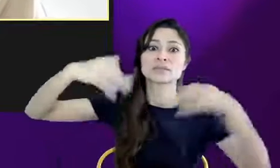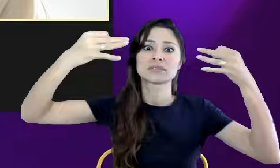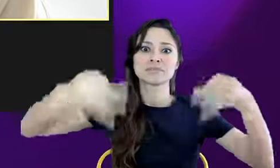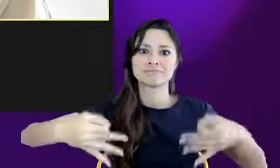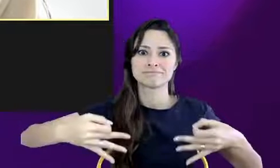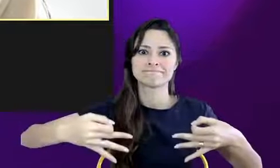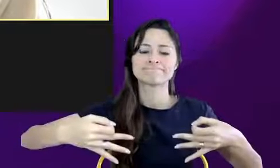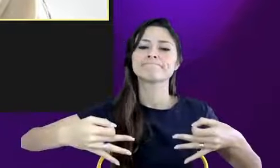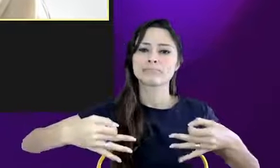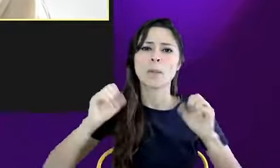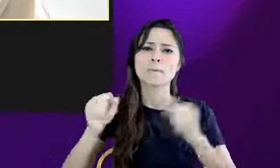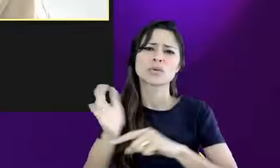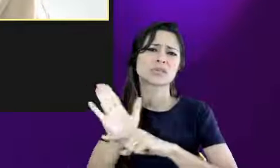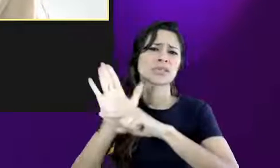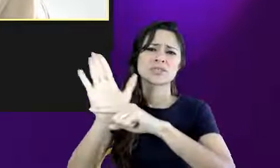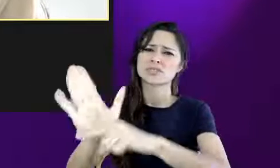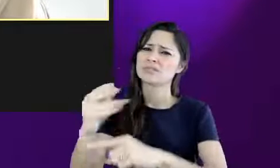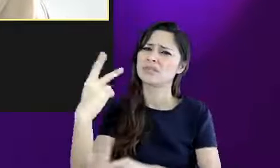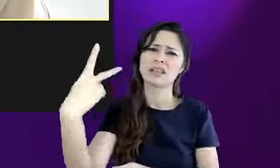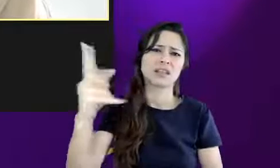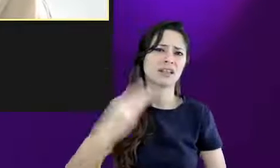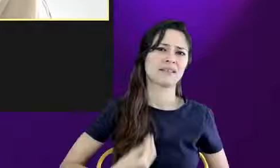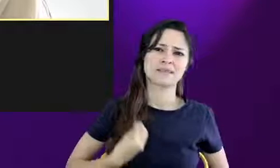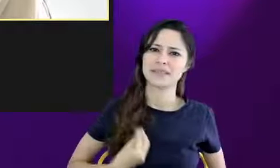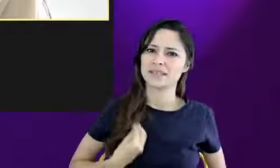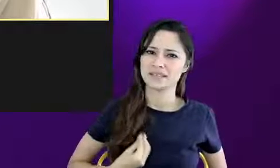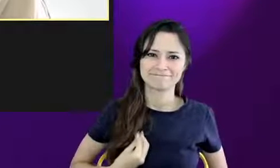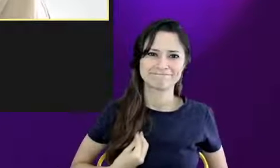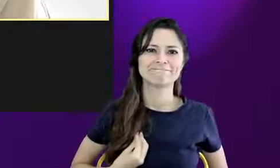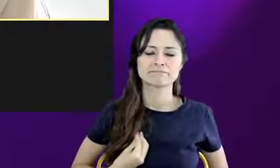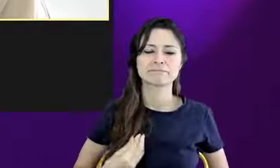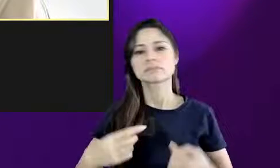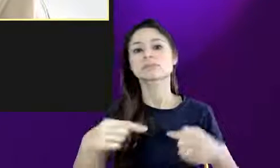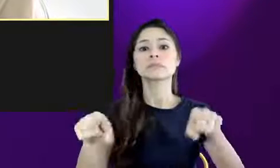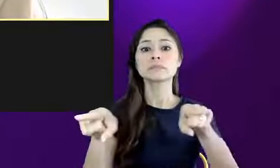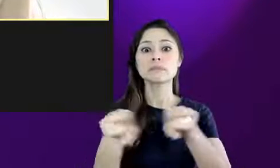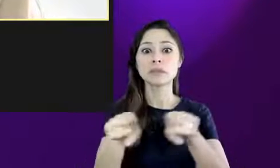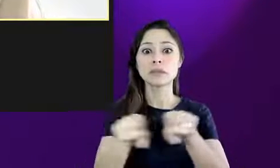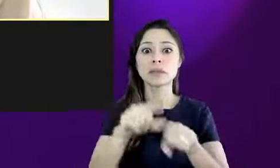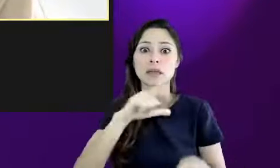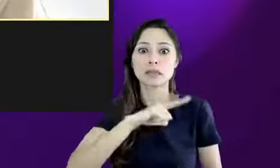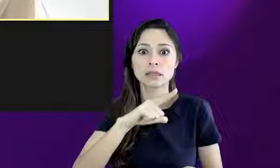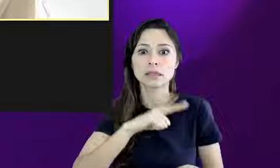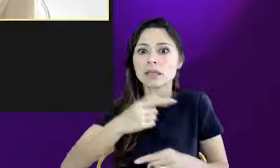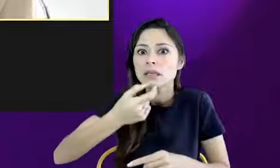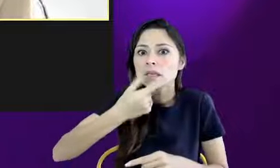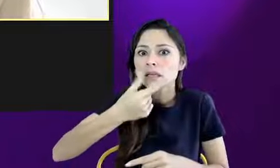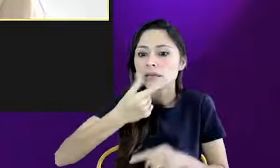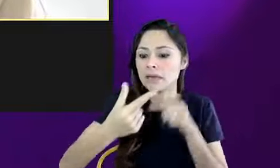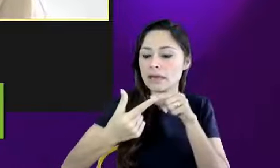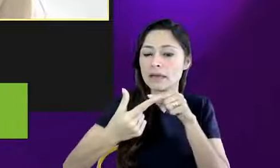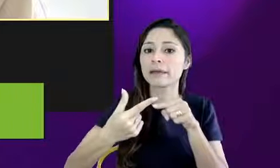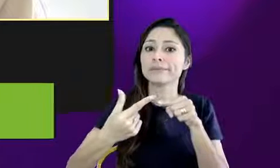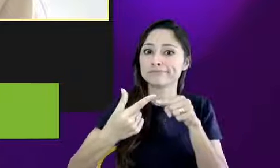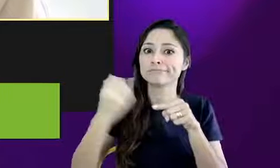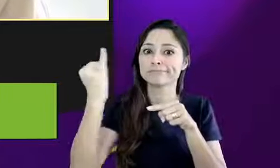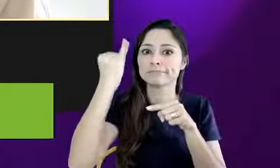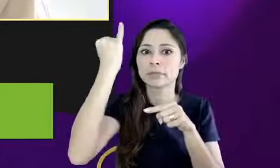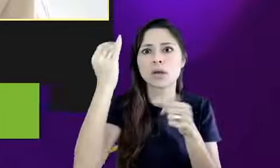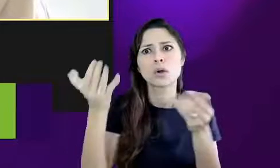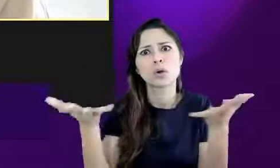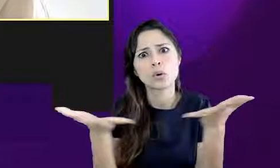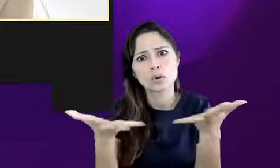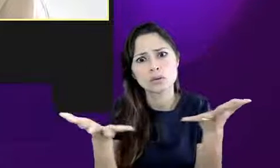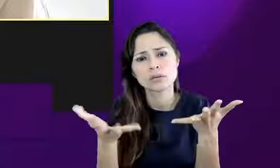pode mudar o desfecho desse paciente. E, além disso, a gente tem a questão da farmacoeconomia também, né? Que hoje em dia é